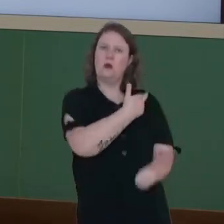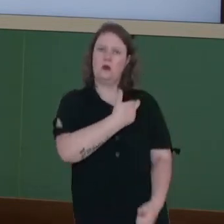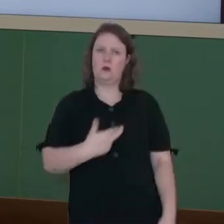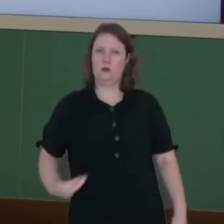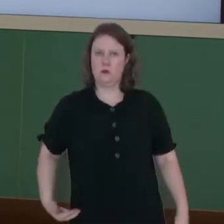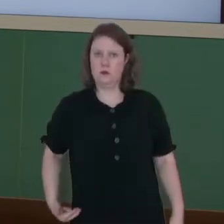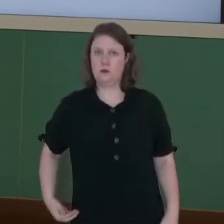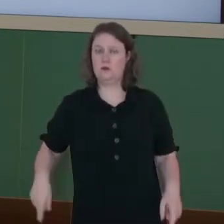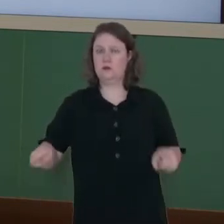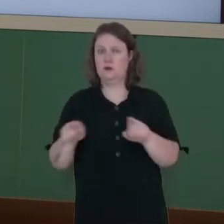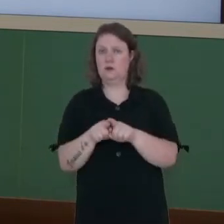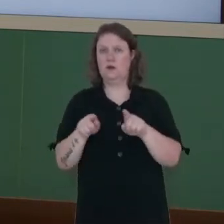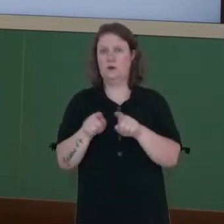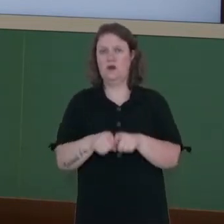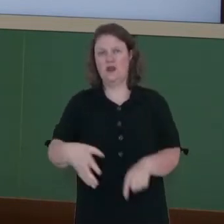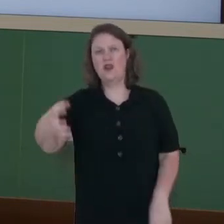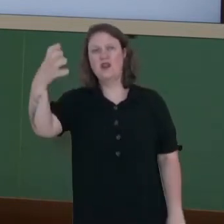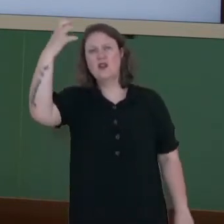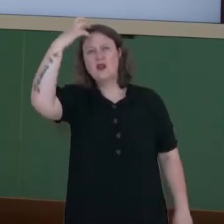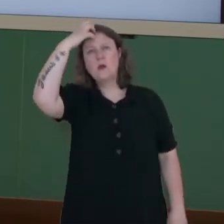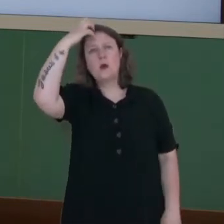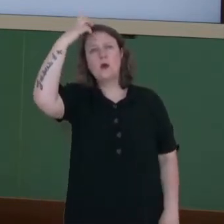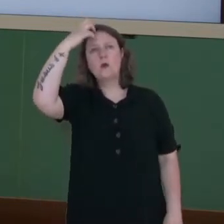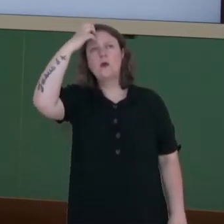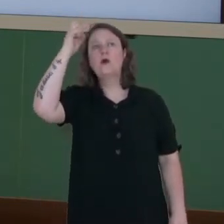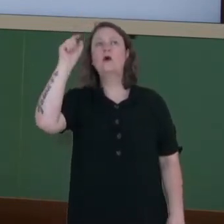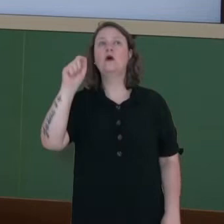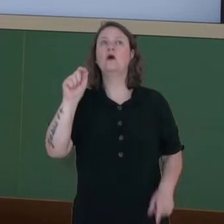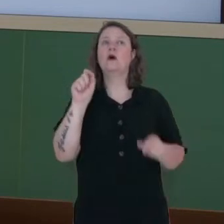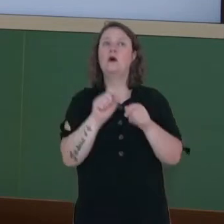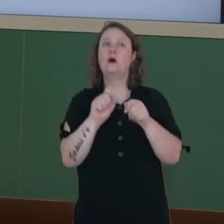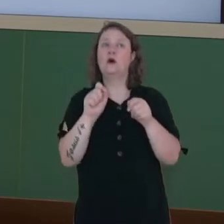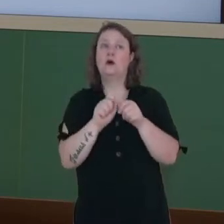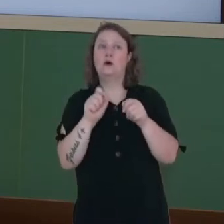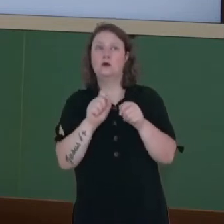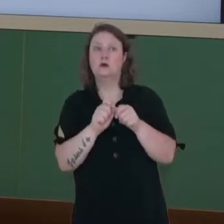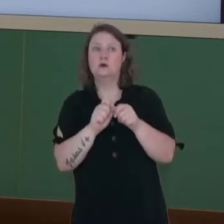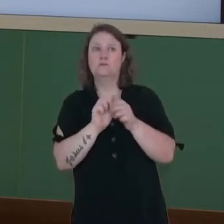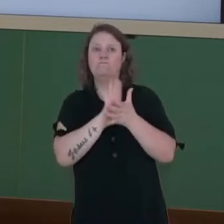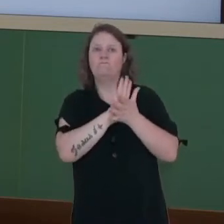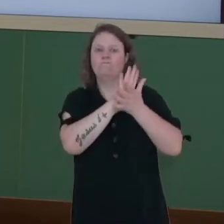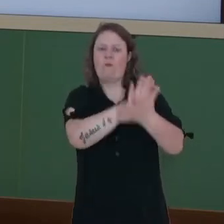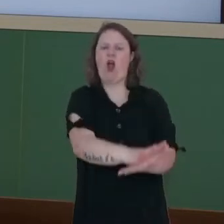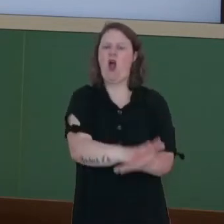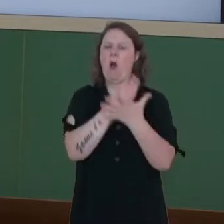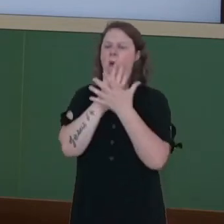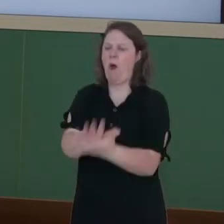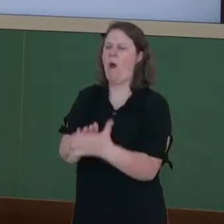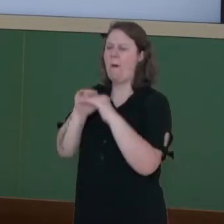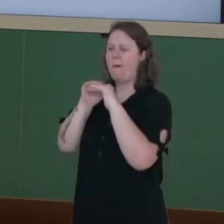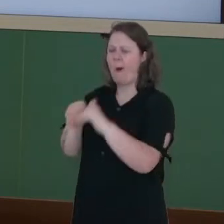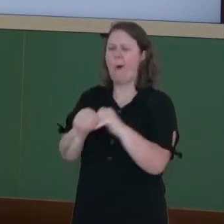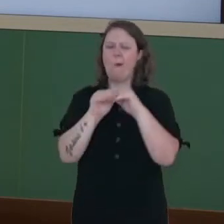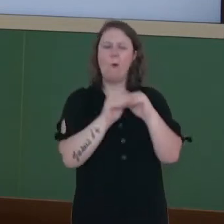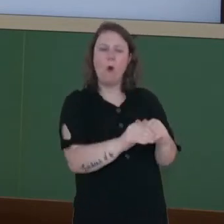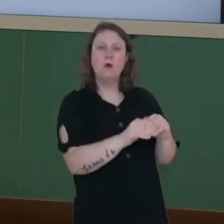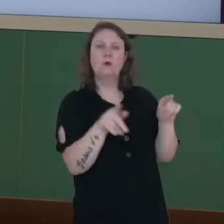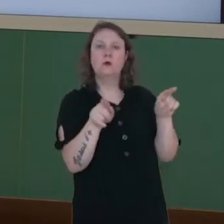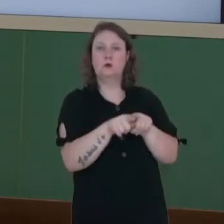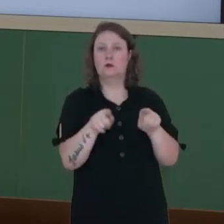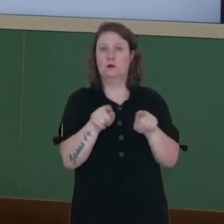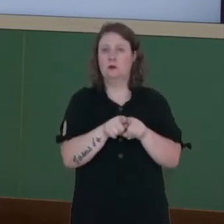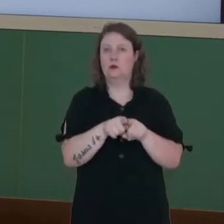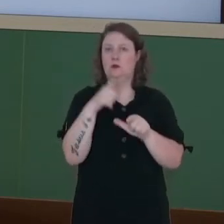E a monarquia vai reprimir esses movimentos, né, como a Confederação do Equador, em 1824, na Inconfidência Mineira,